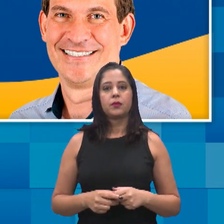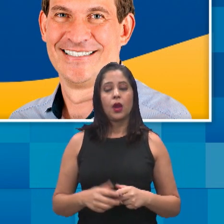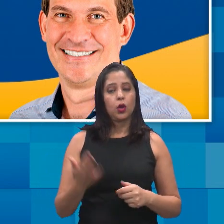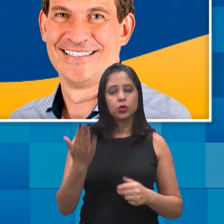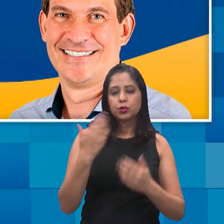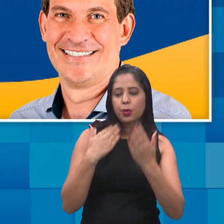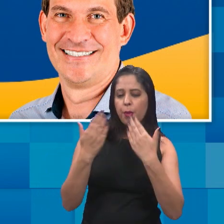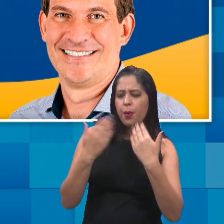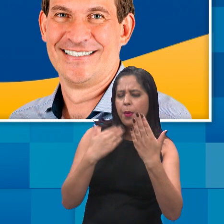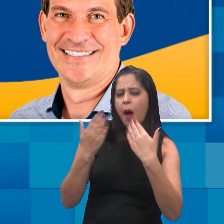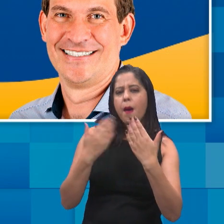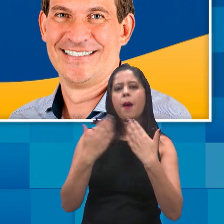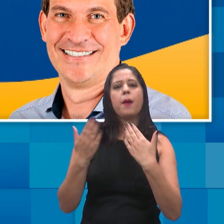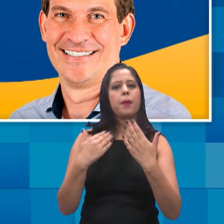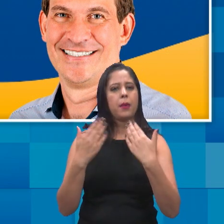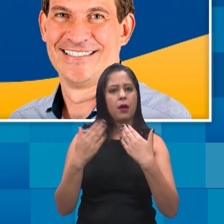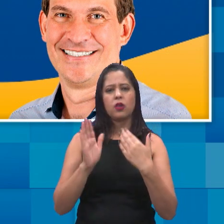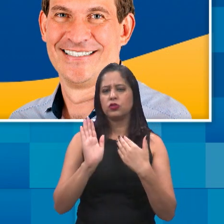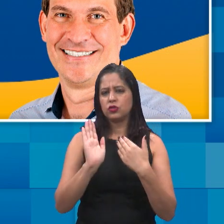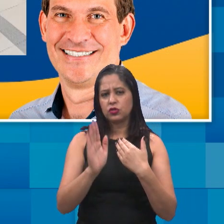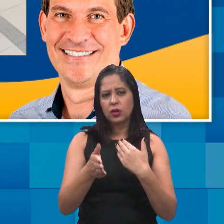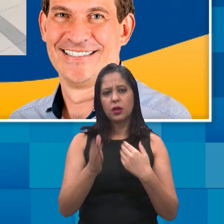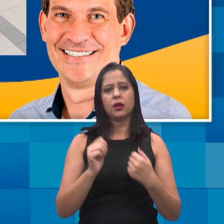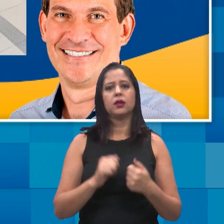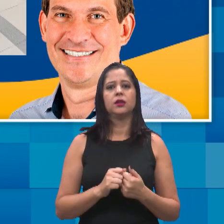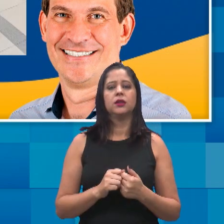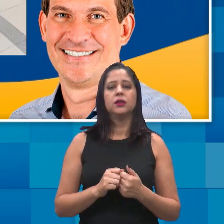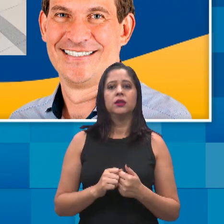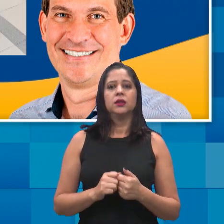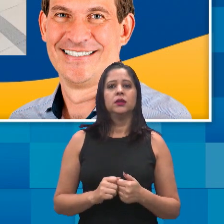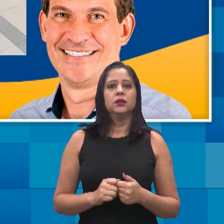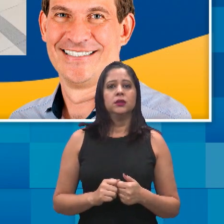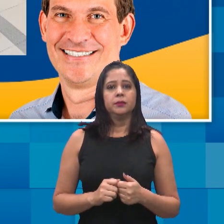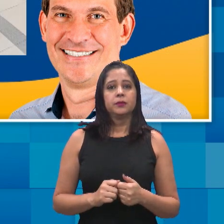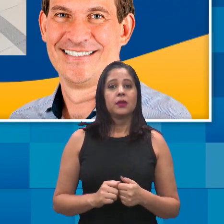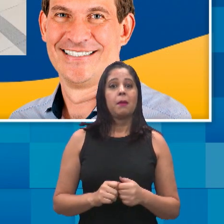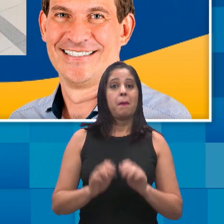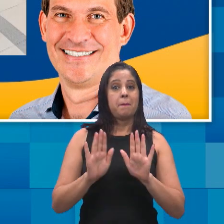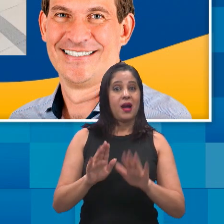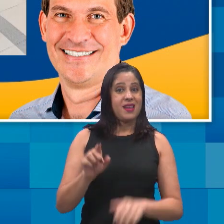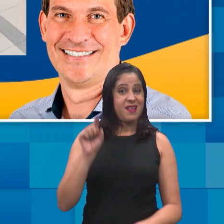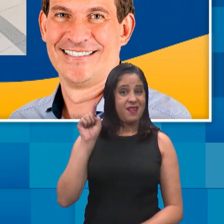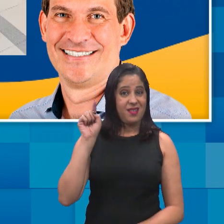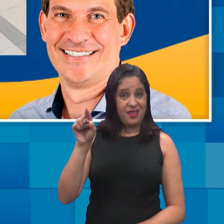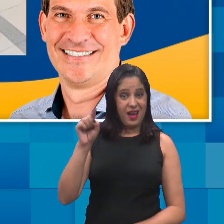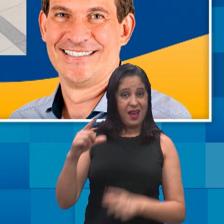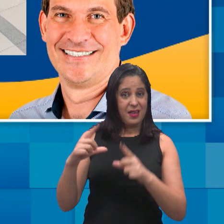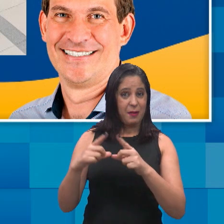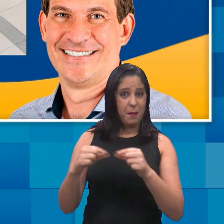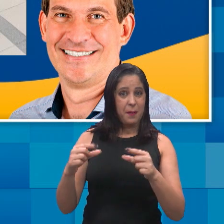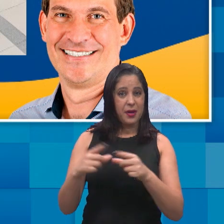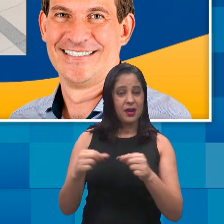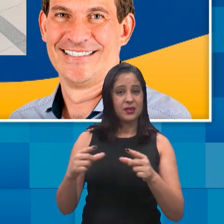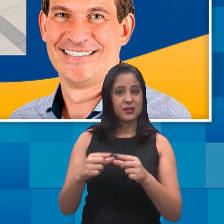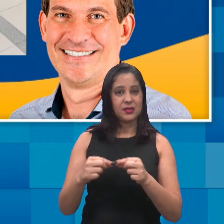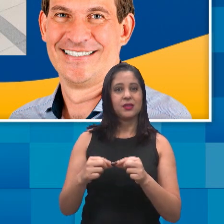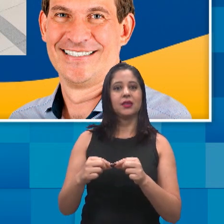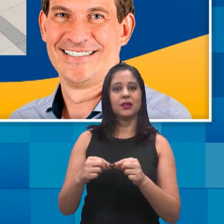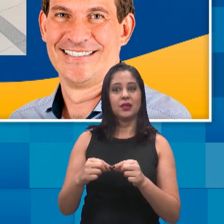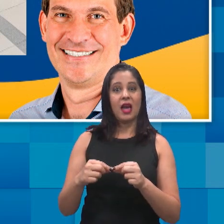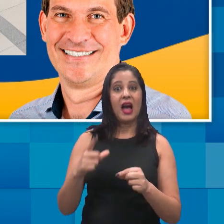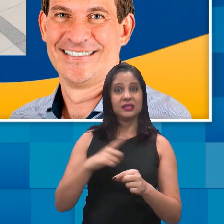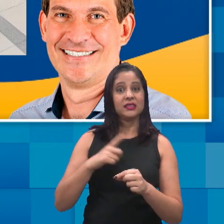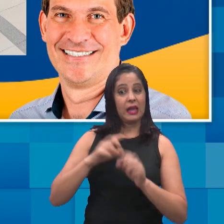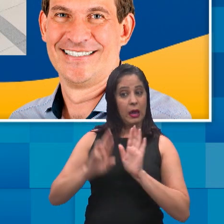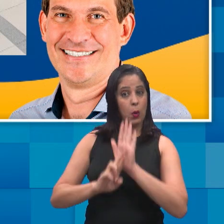tínhamos conversado aqui, conversamos mais lá em Brasília. Nós temos uma representante do